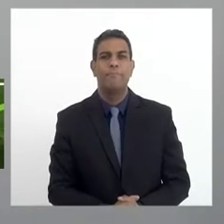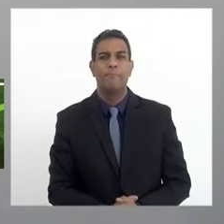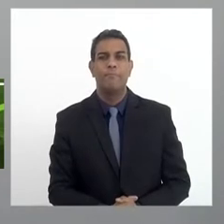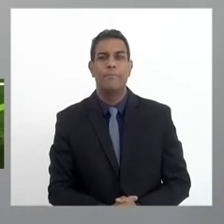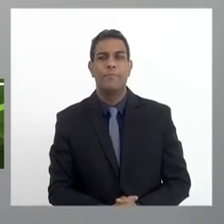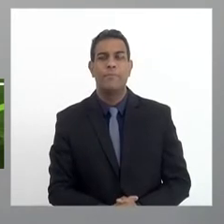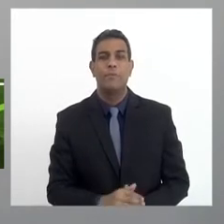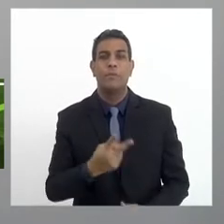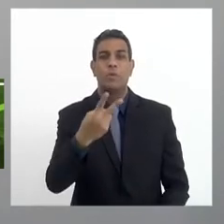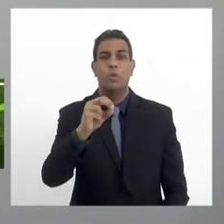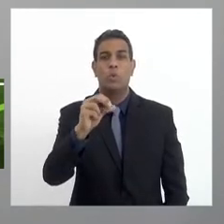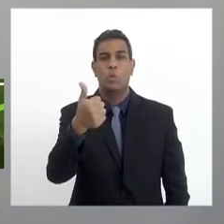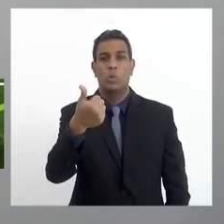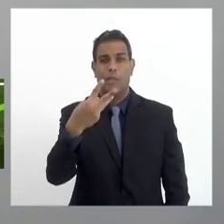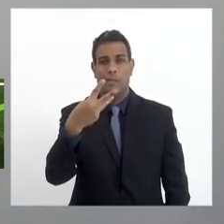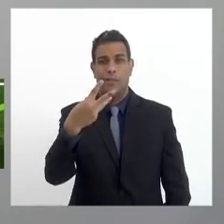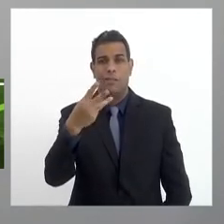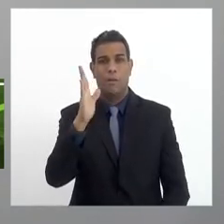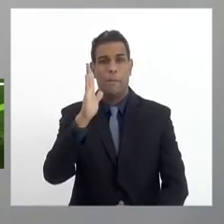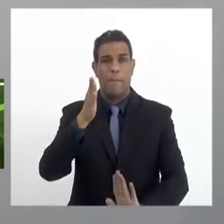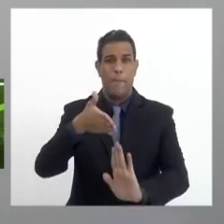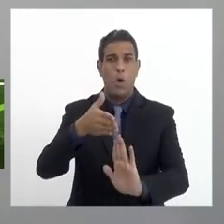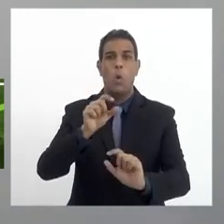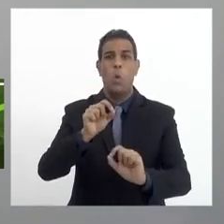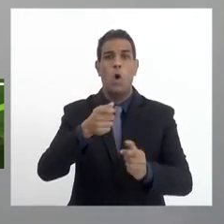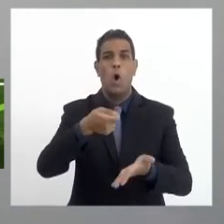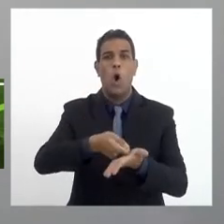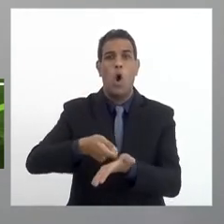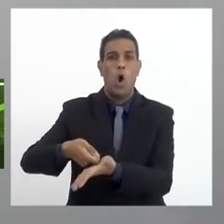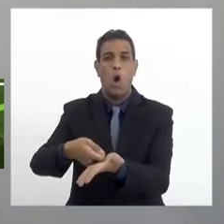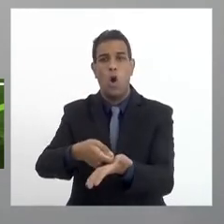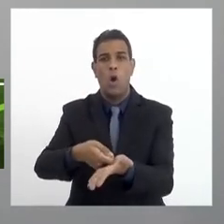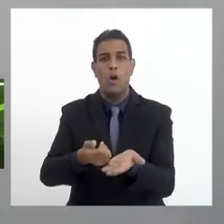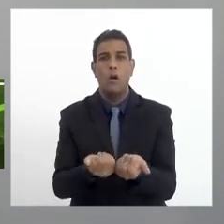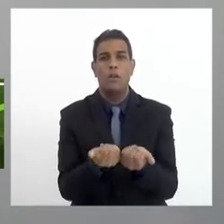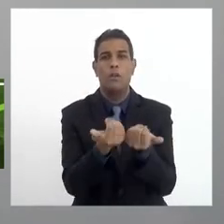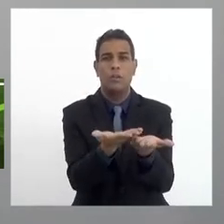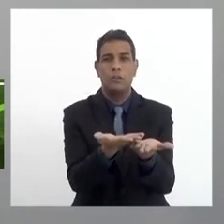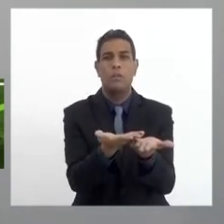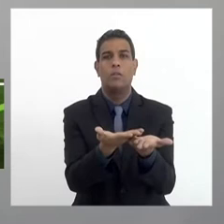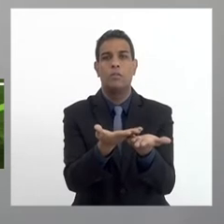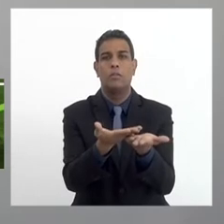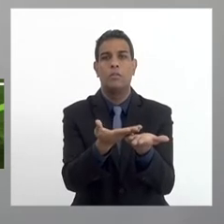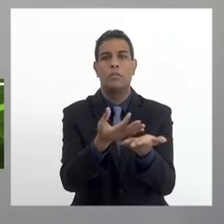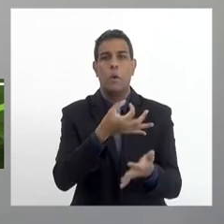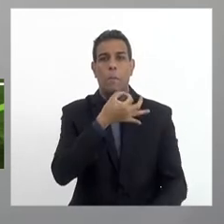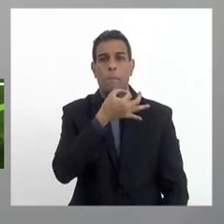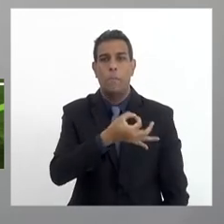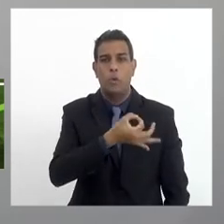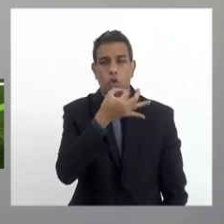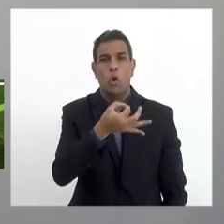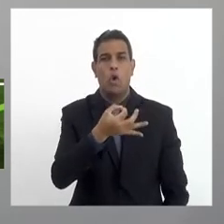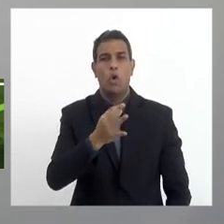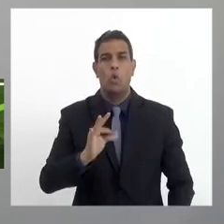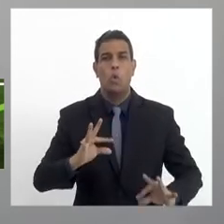2013, que já dispõe sobre a obrigatoriedade do fornecimento de microfones e amplificadores a todas as escolas